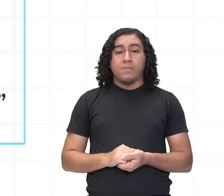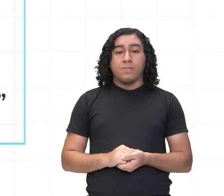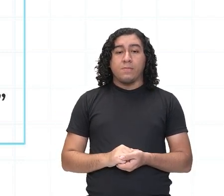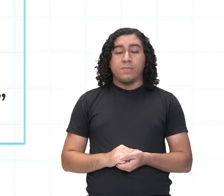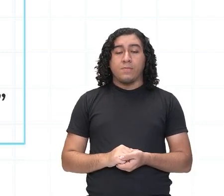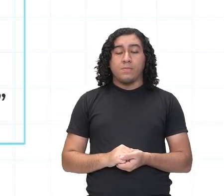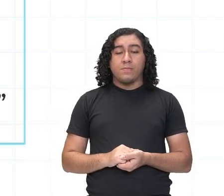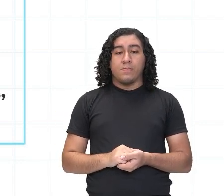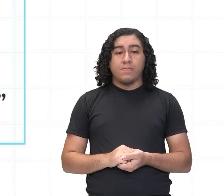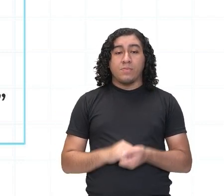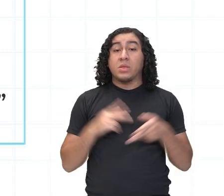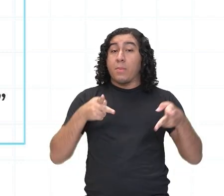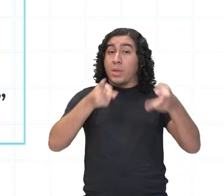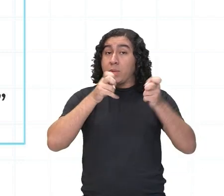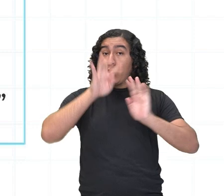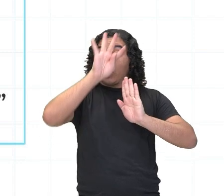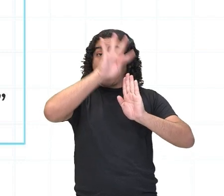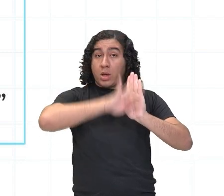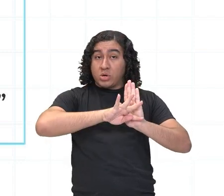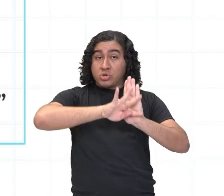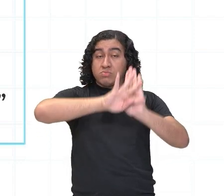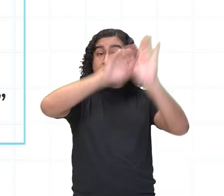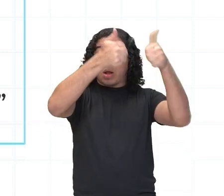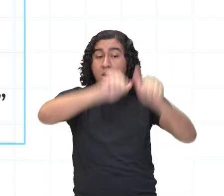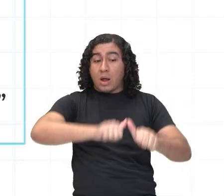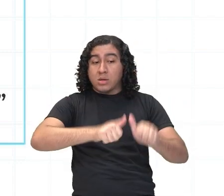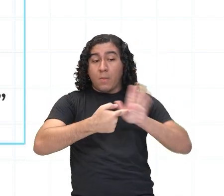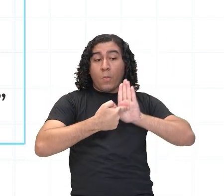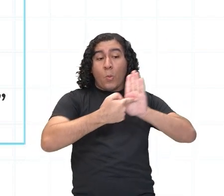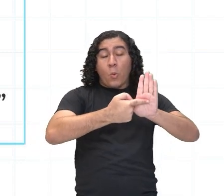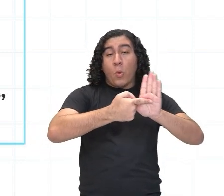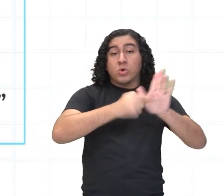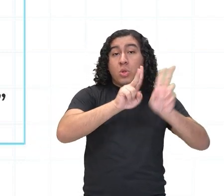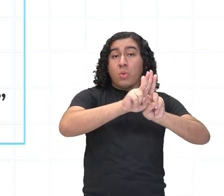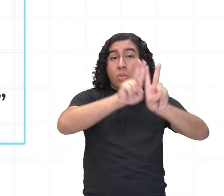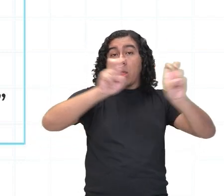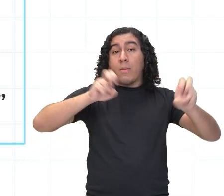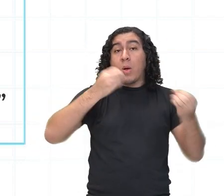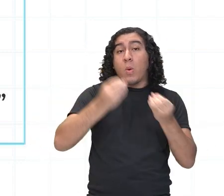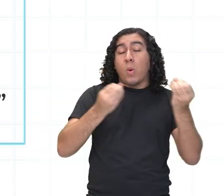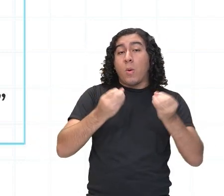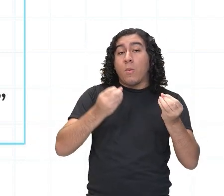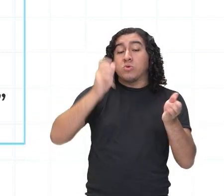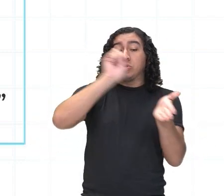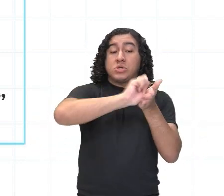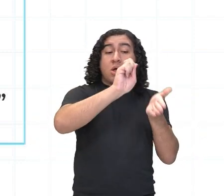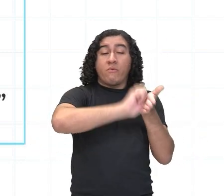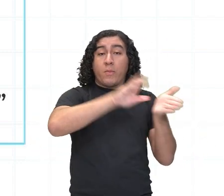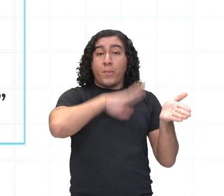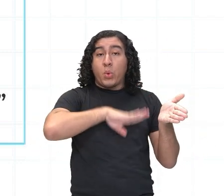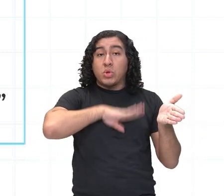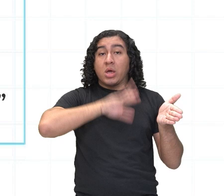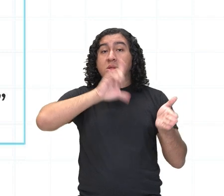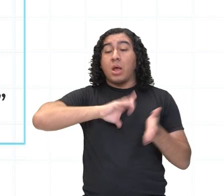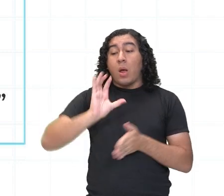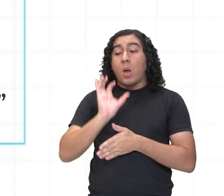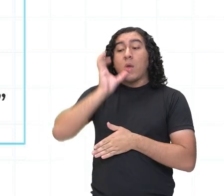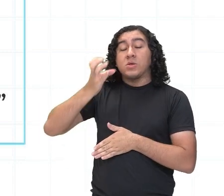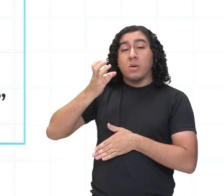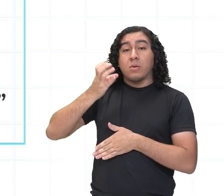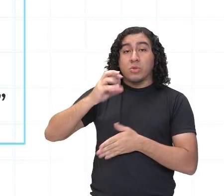dos Namorados. Olha só, ele apresentou a problemática por meio de uma situação cotidiana. Isso é uma forma de